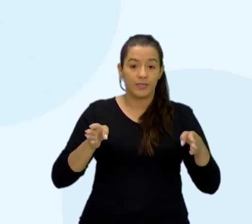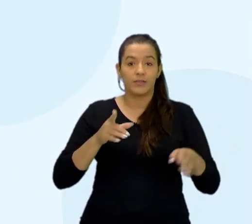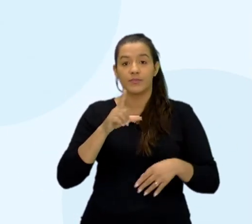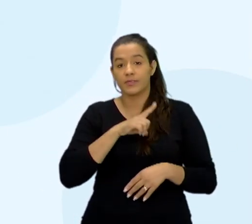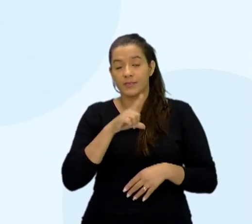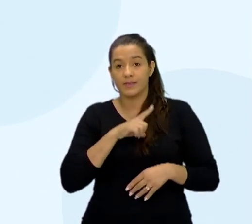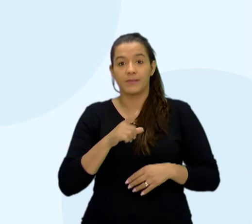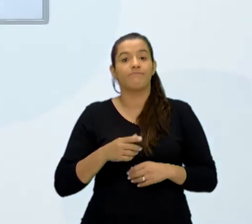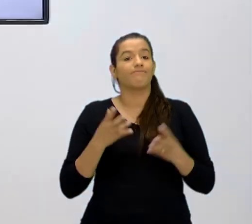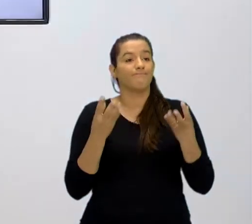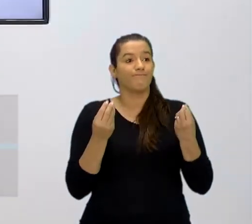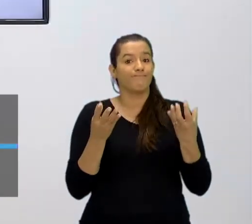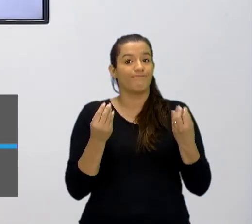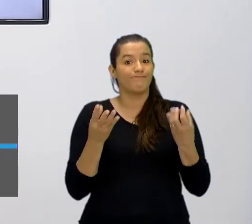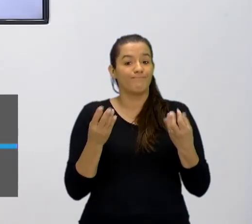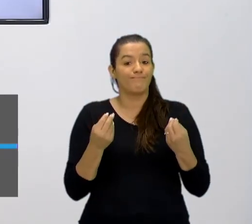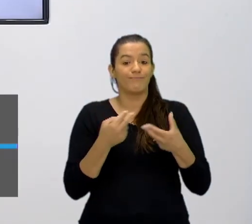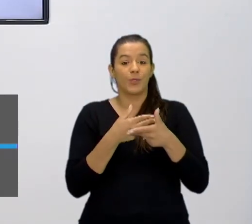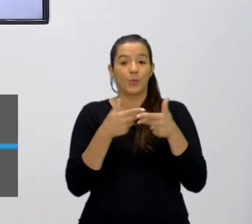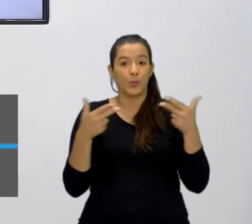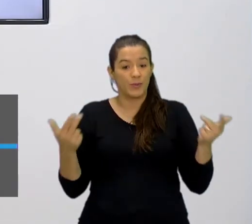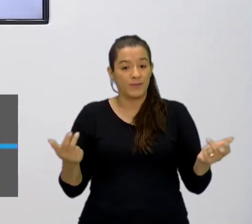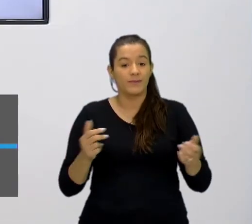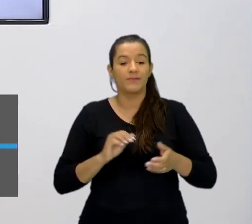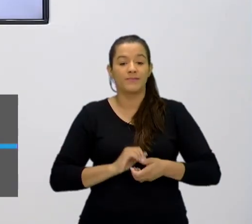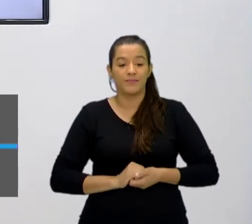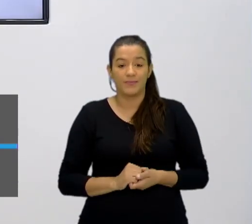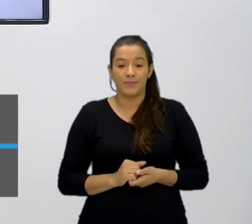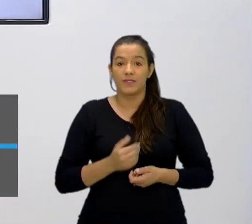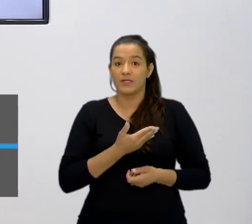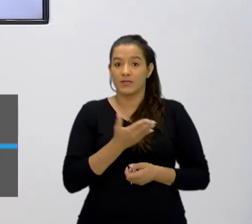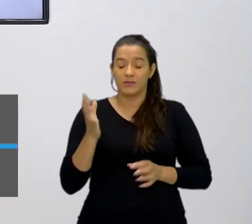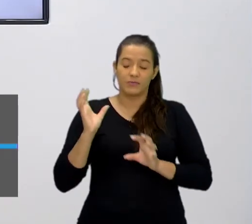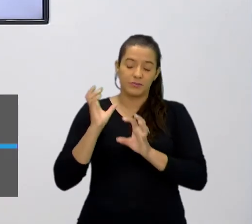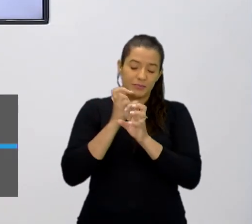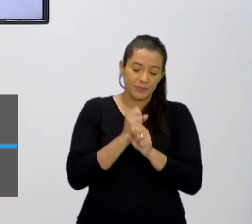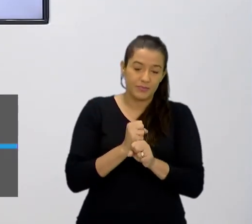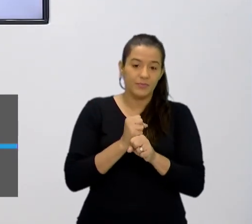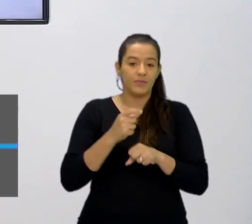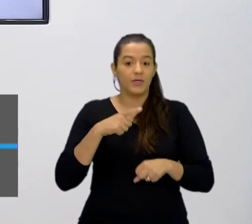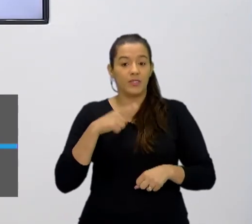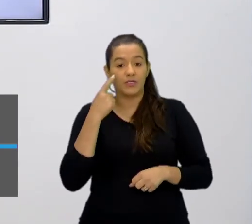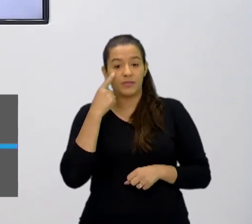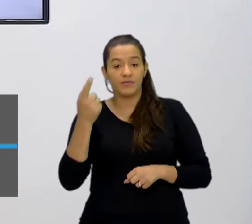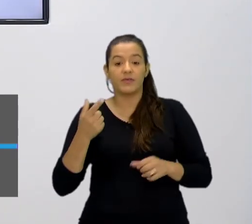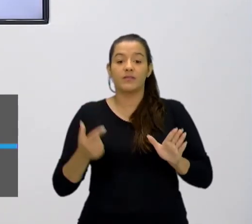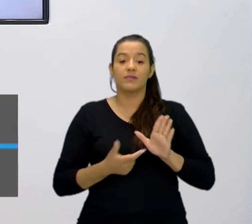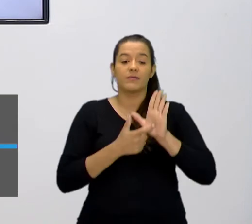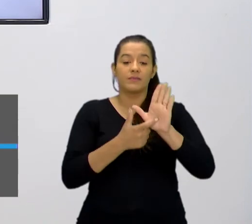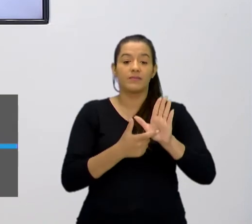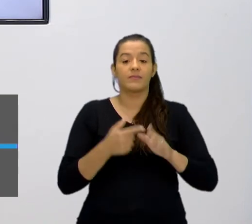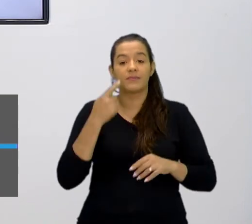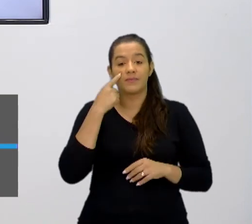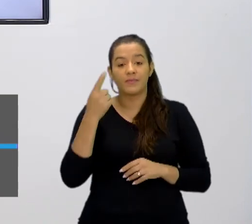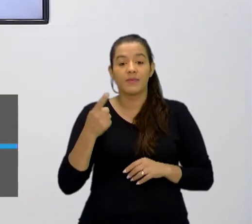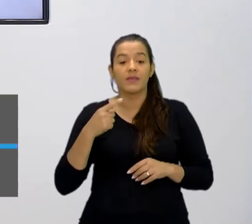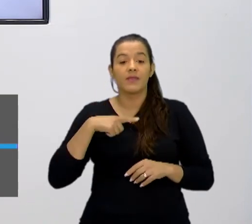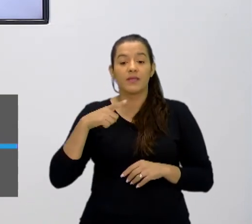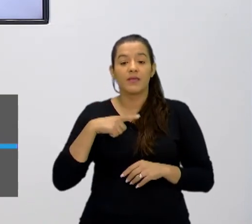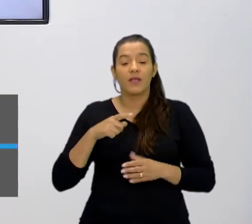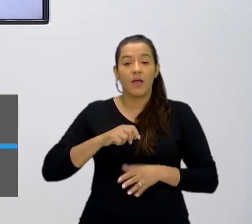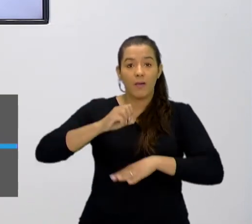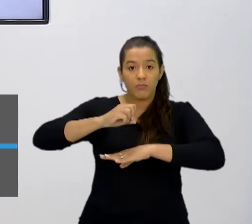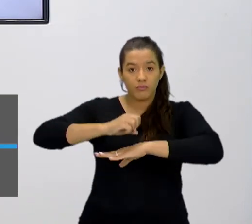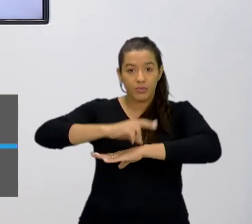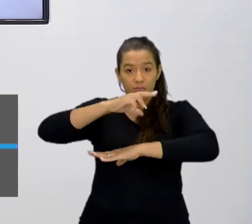questão. É muita coisa, né, numericamente, tá? E aí a gente fez uma graça para vocês, lembra lá a ranzinha lá